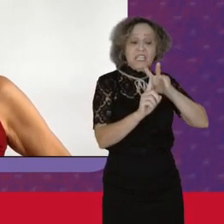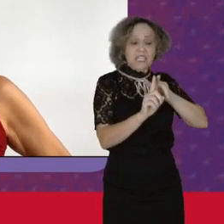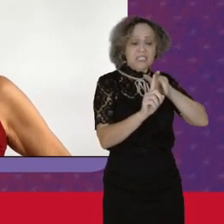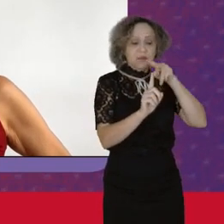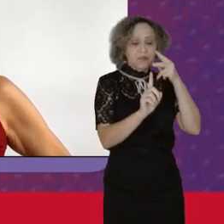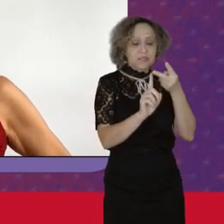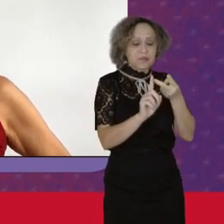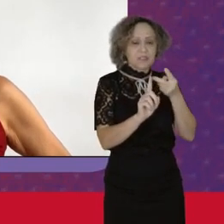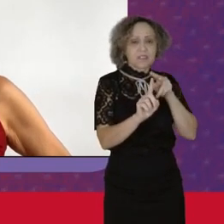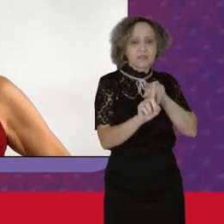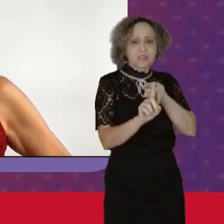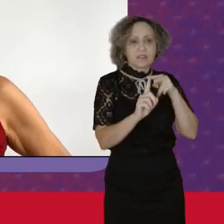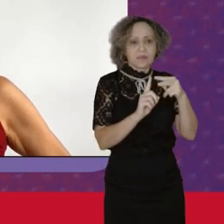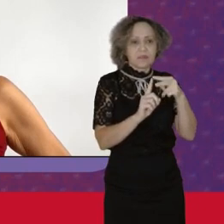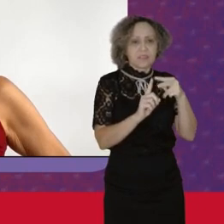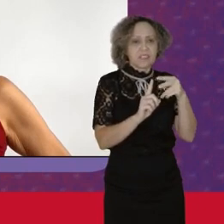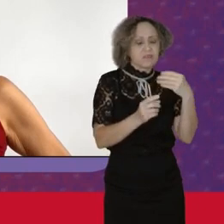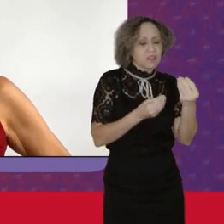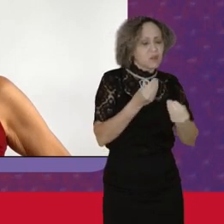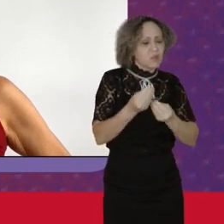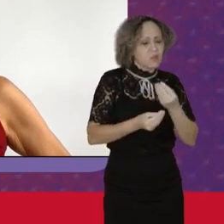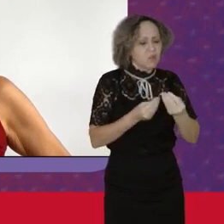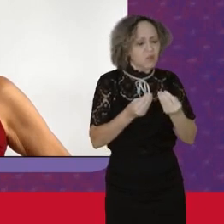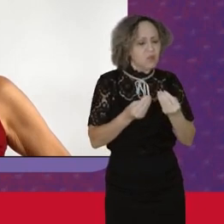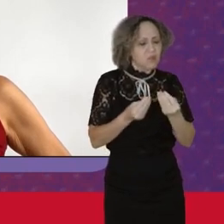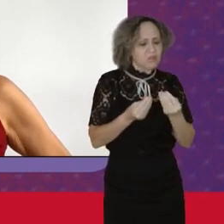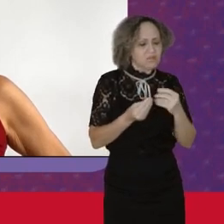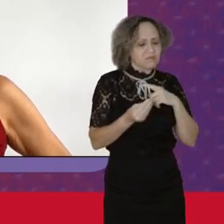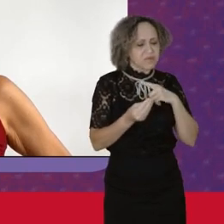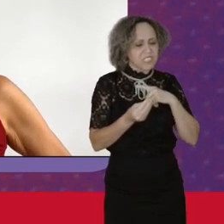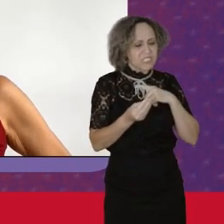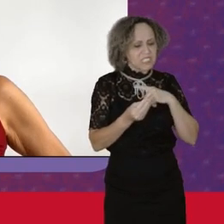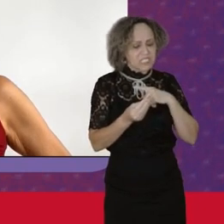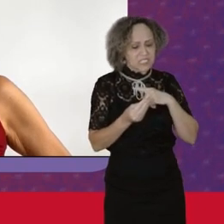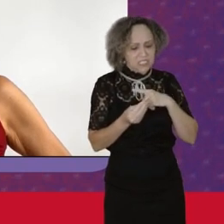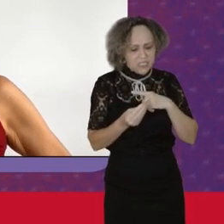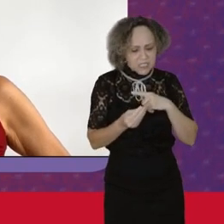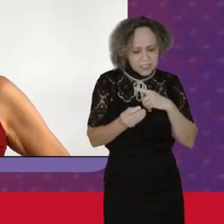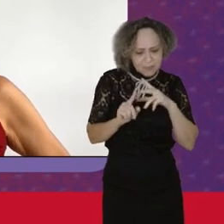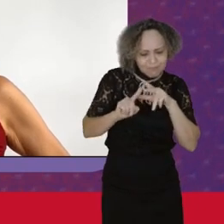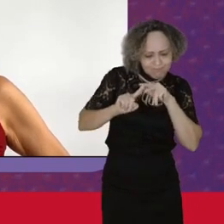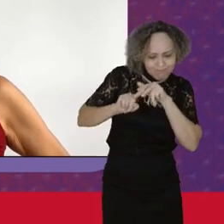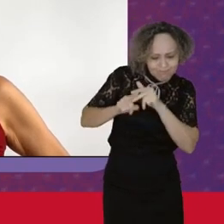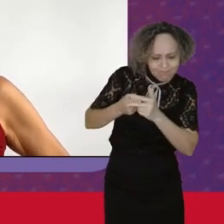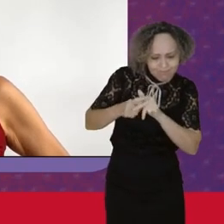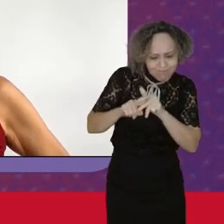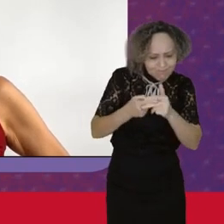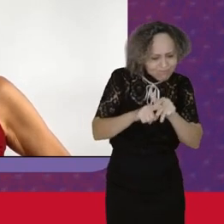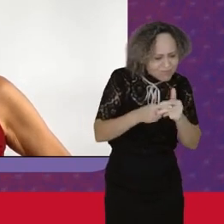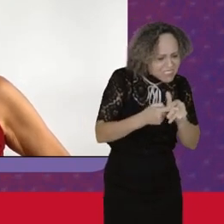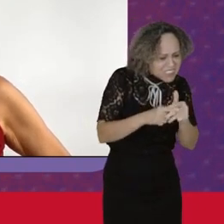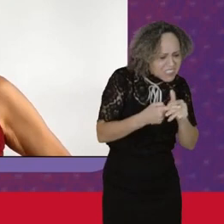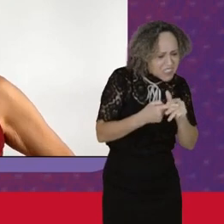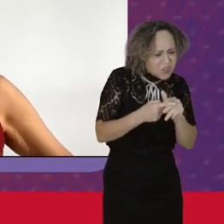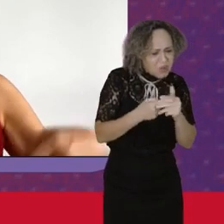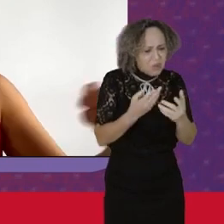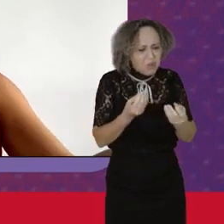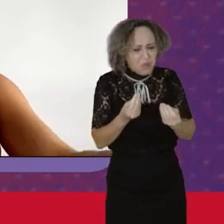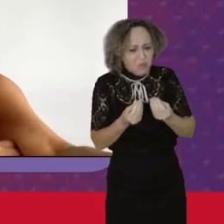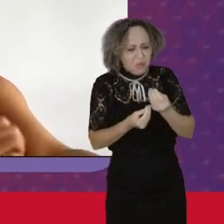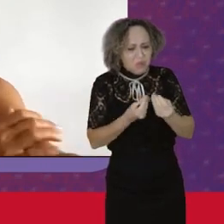produtiva imediata, ela envolve uma recuperação histórica e cultural muito profunda. Eu queria que